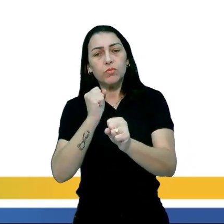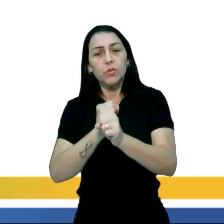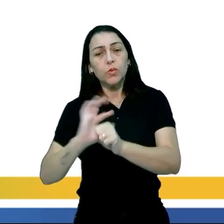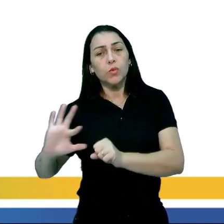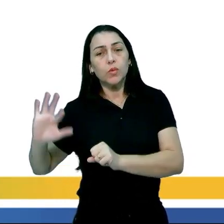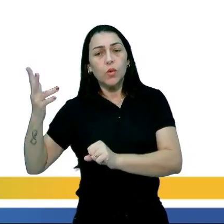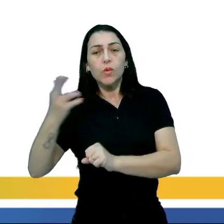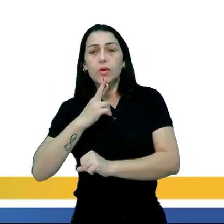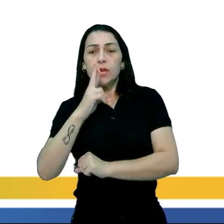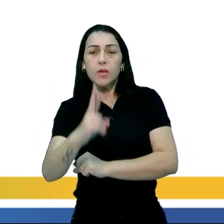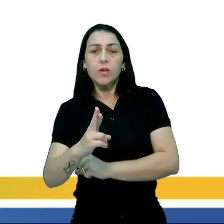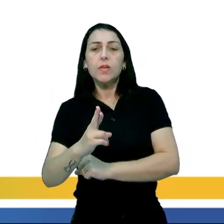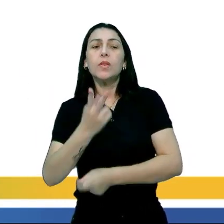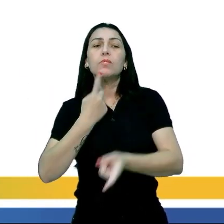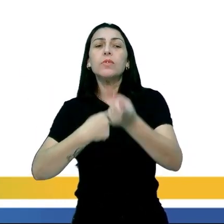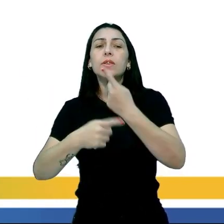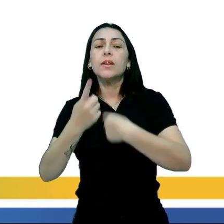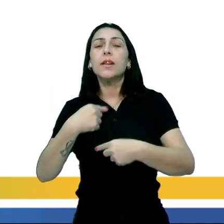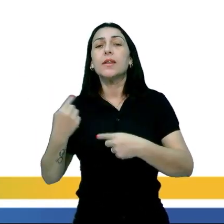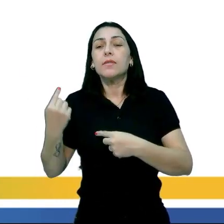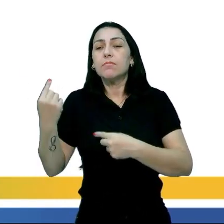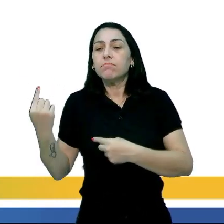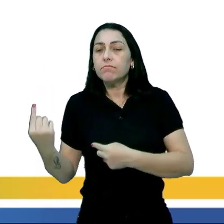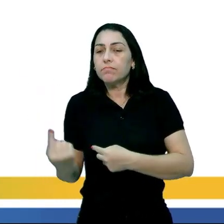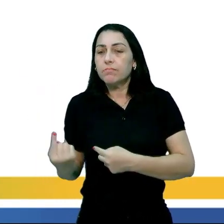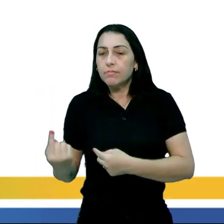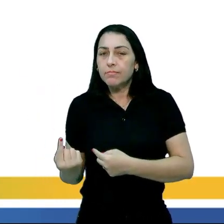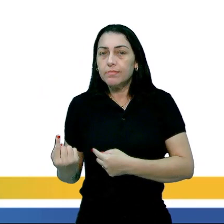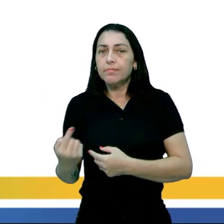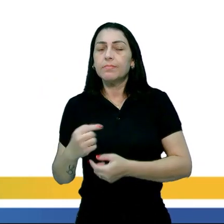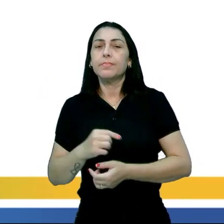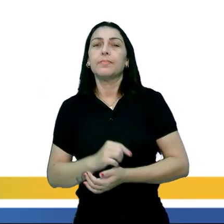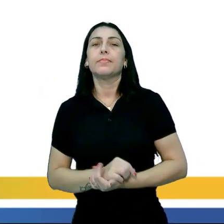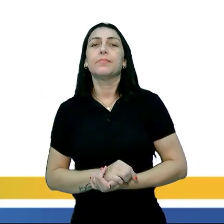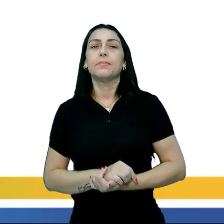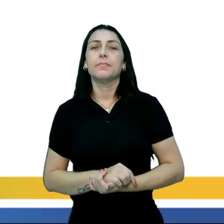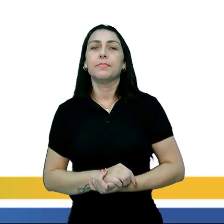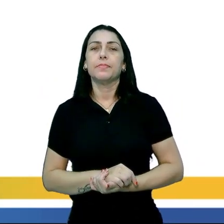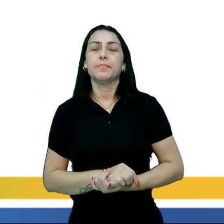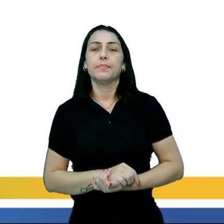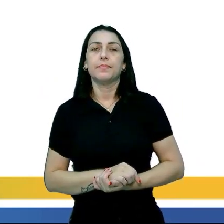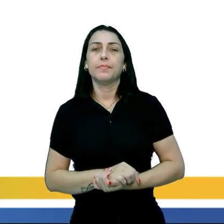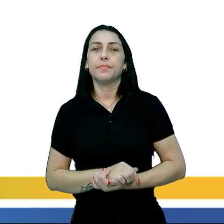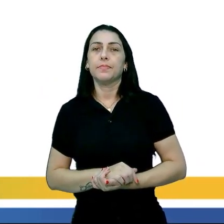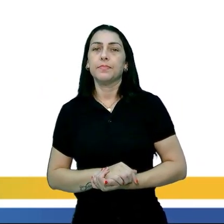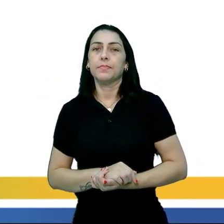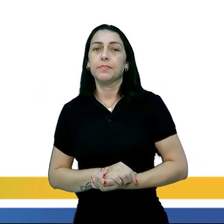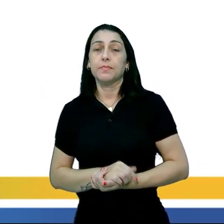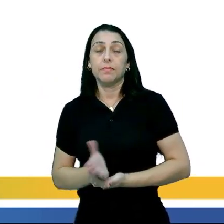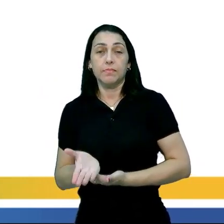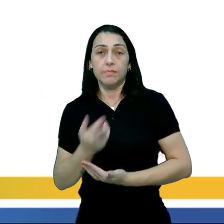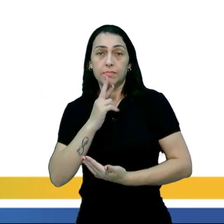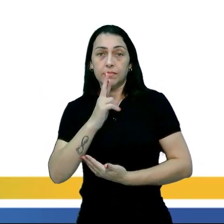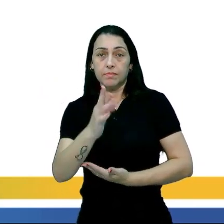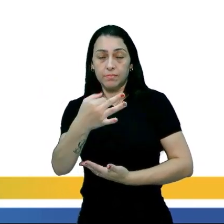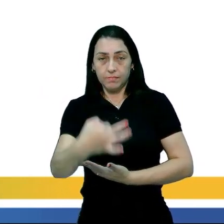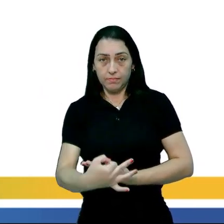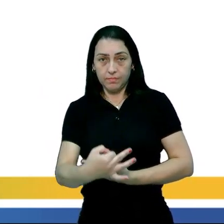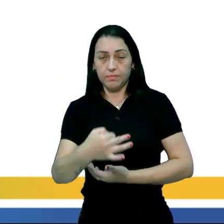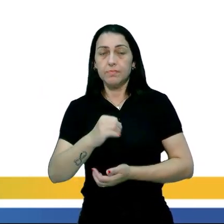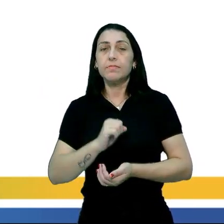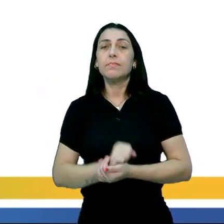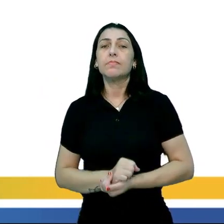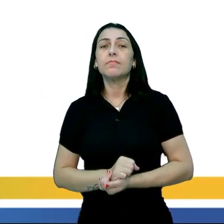a soma dos atos que resultantes dos interesses individuais. Vamos visualizar a